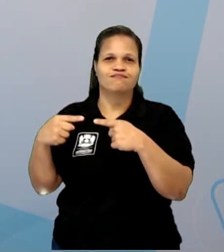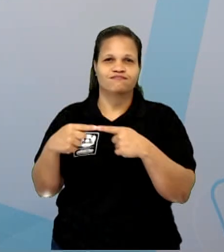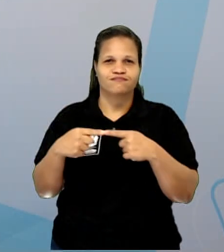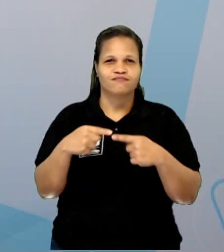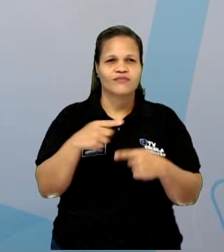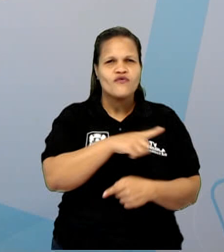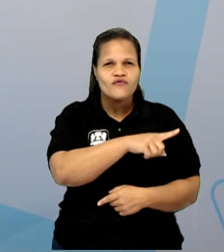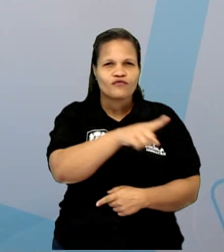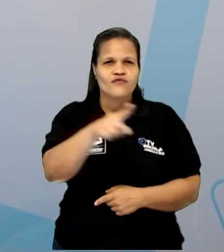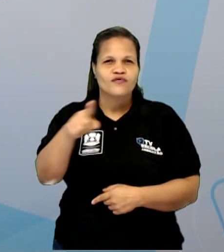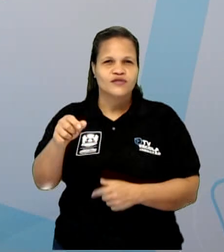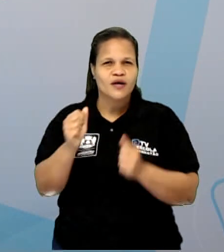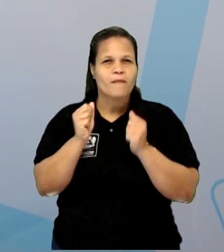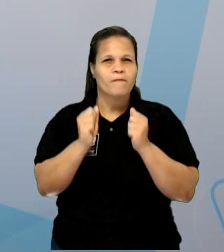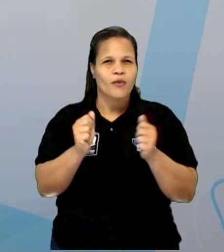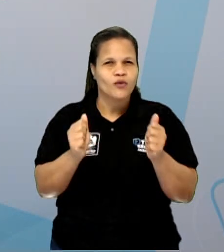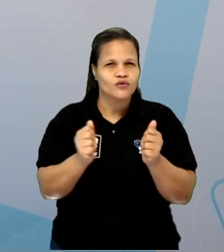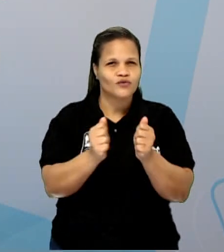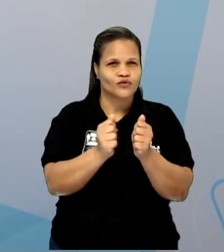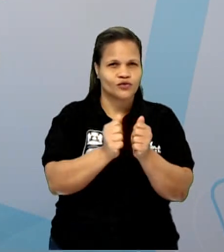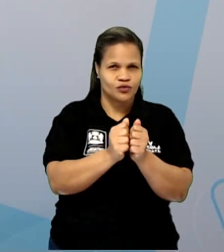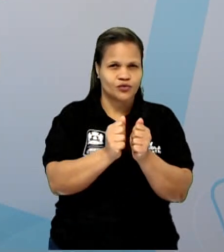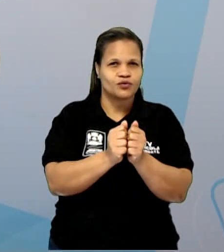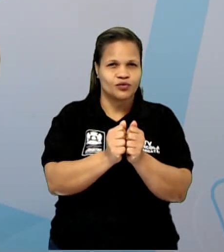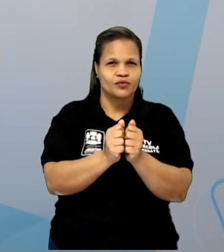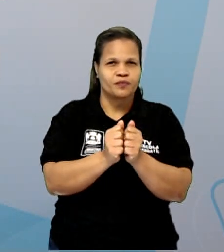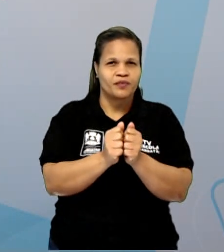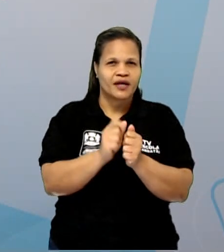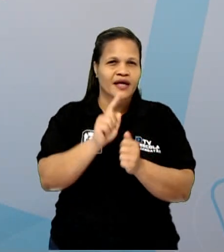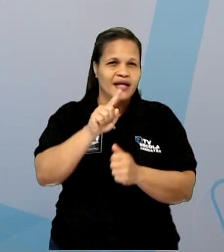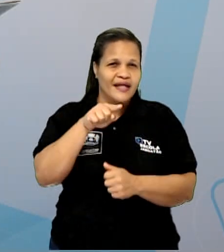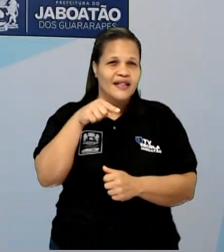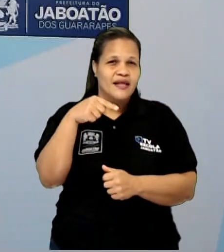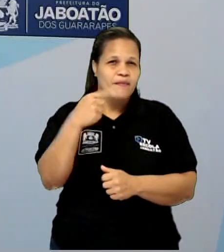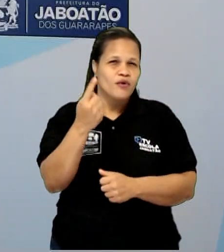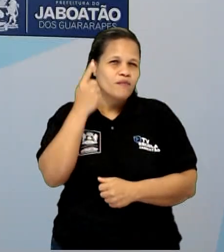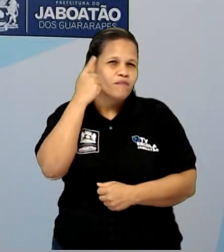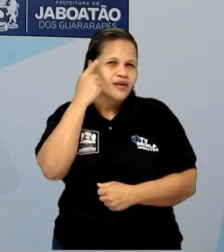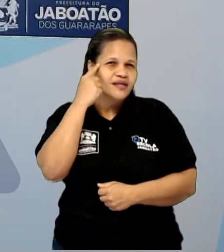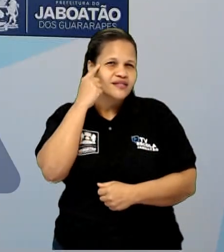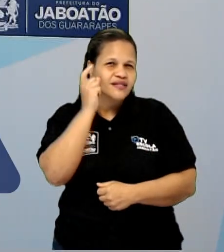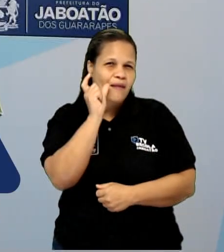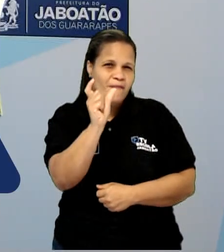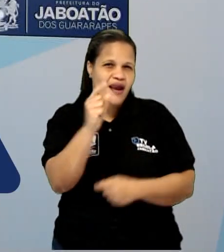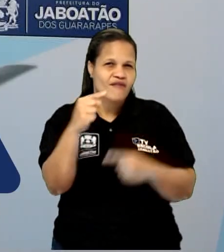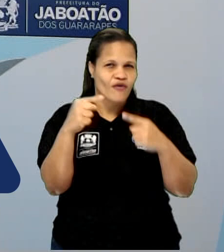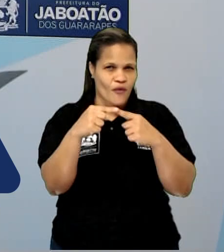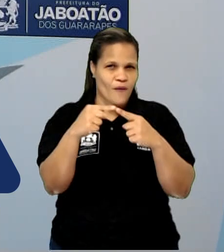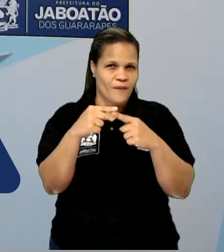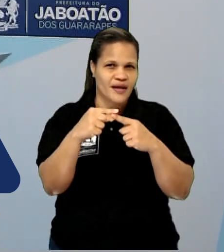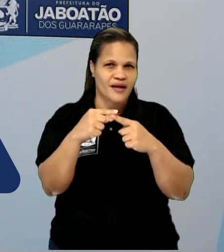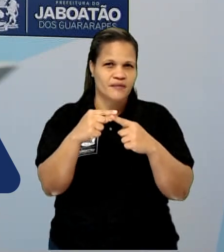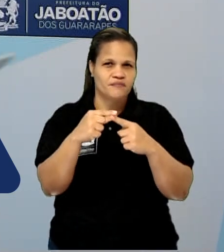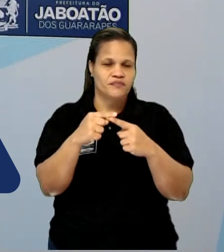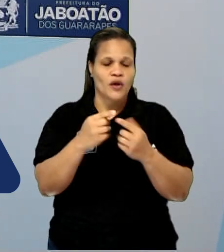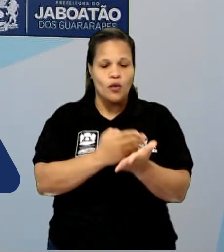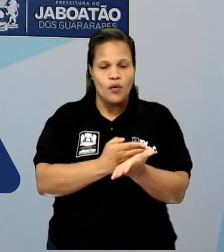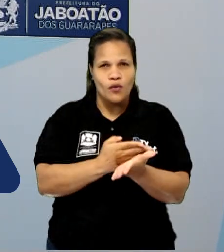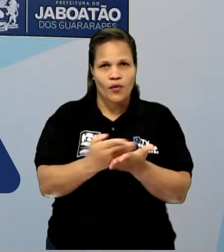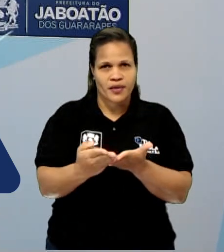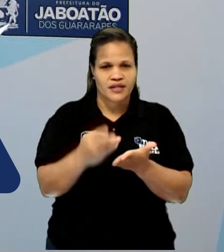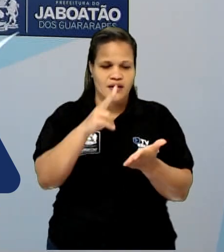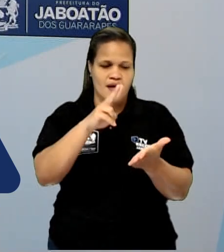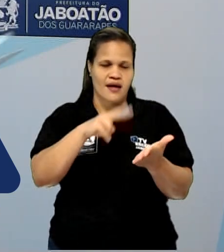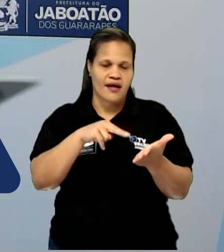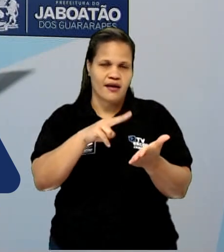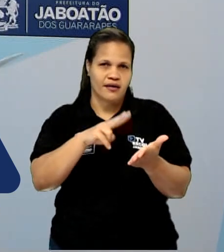quem sabe, pensar na próxima rima que vem, na estrofe que vai ser lida. Então eu vou começar a leitura dizendo assim: